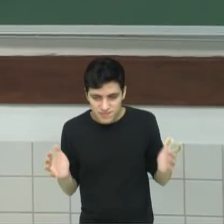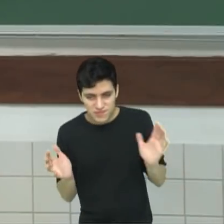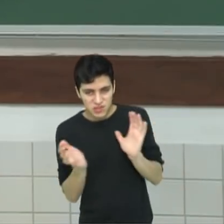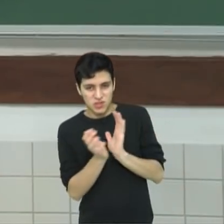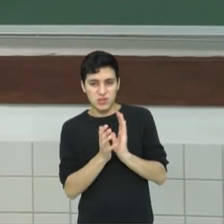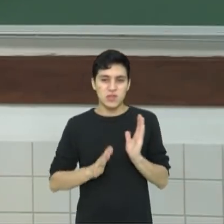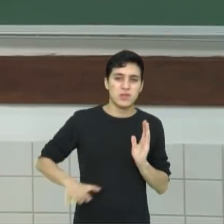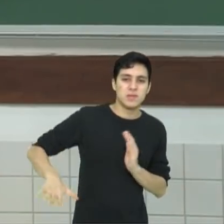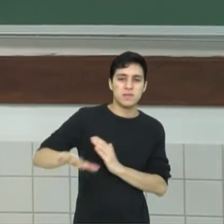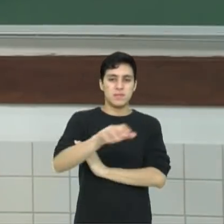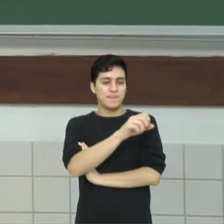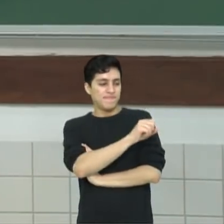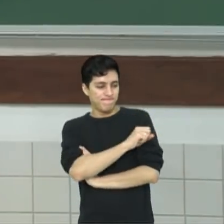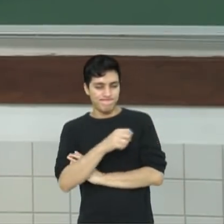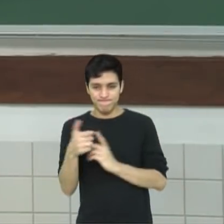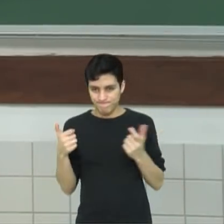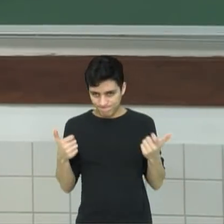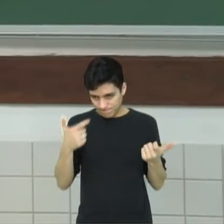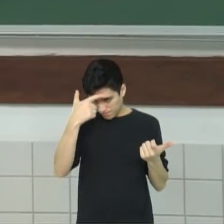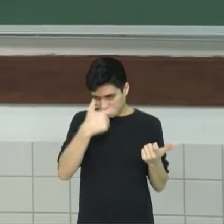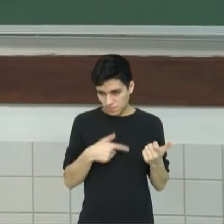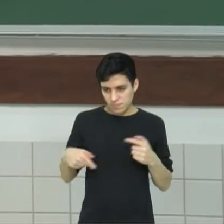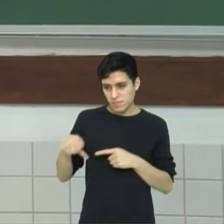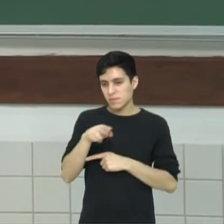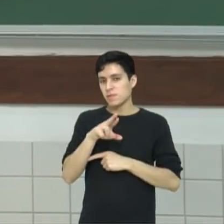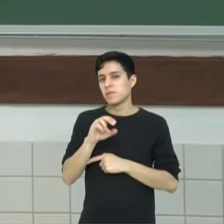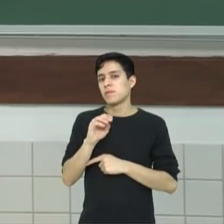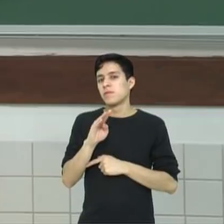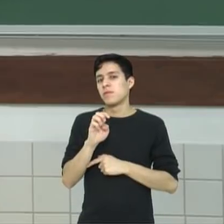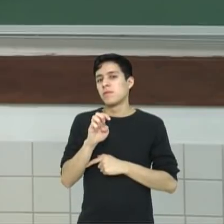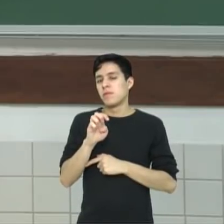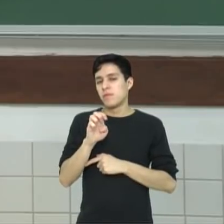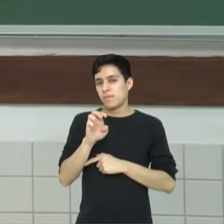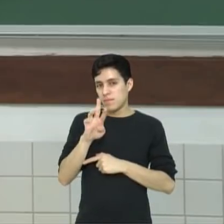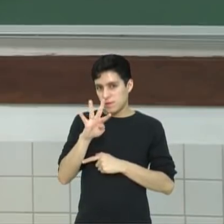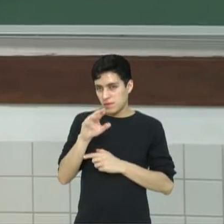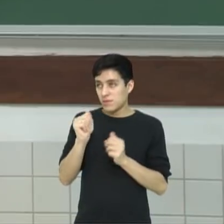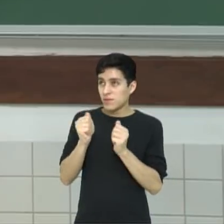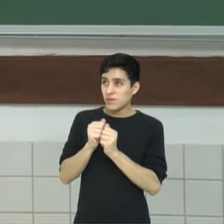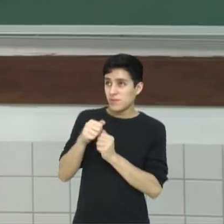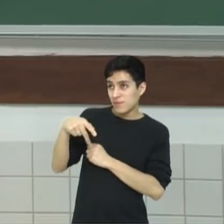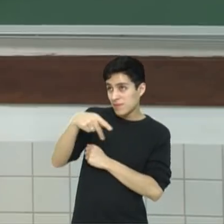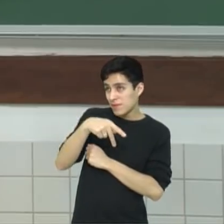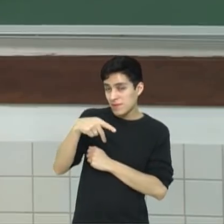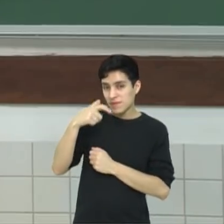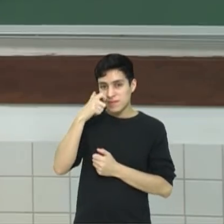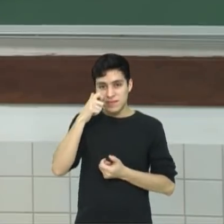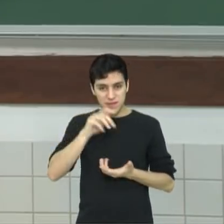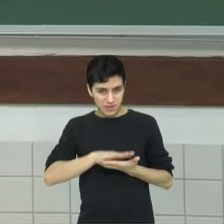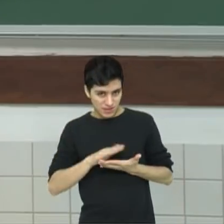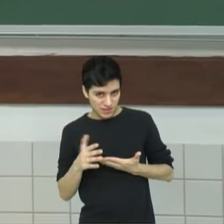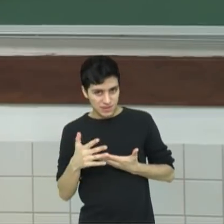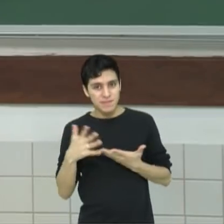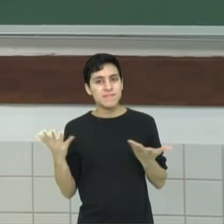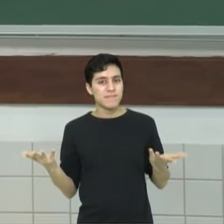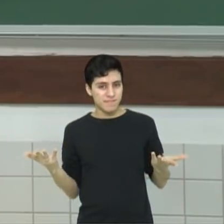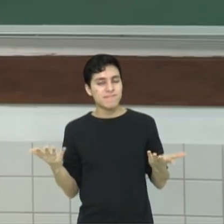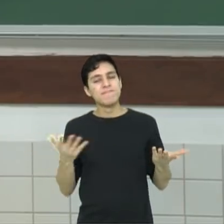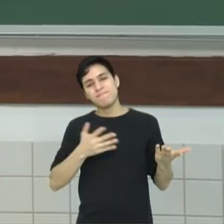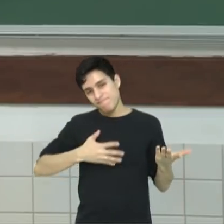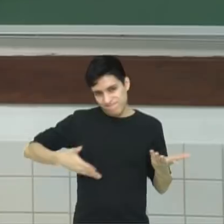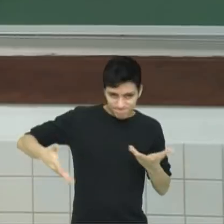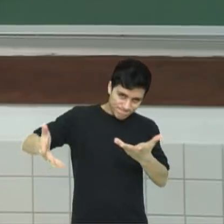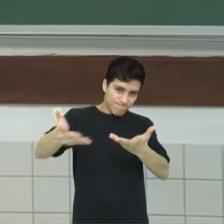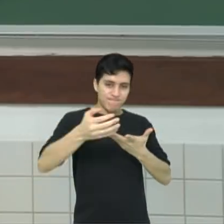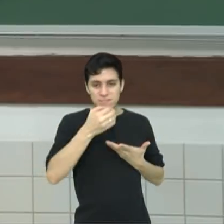Fala, galera do oitavo ano, tudo bem? Sou o professor Roberto Falcione, professor de História, junto com o professor Lucas, aqui junto comigo. Sejam todos bem-vindos para mais